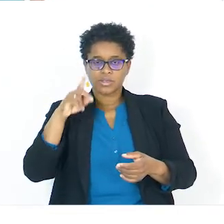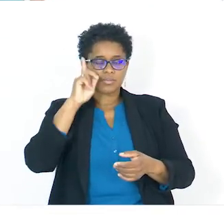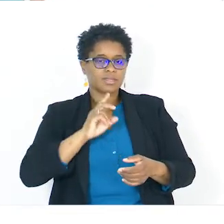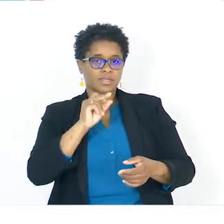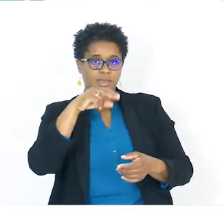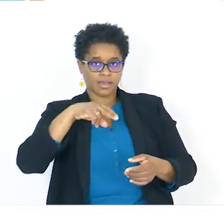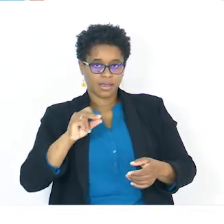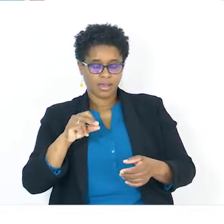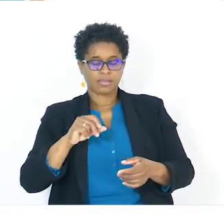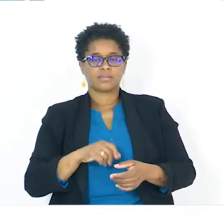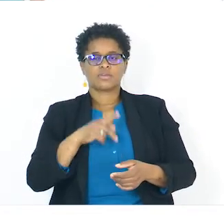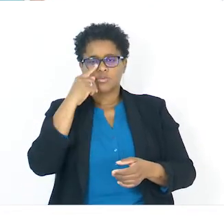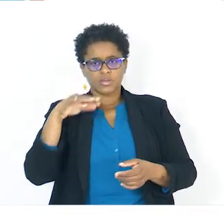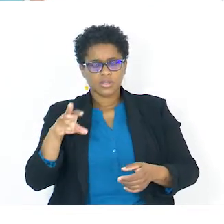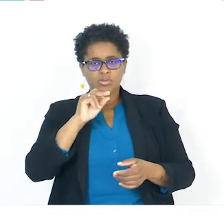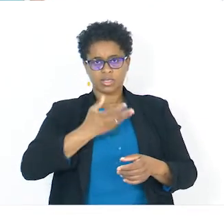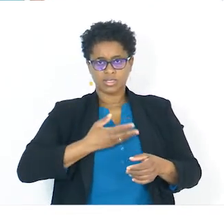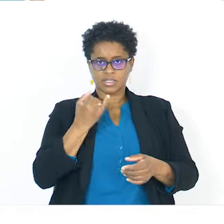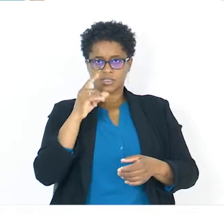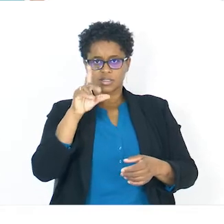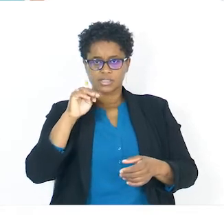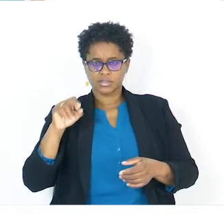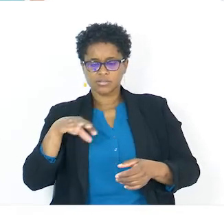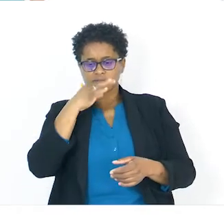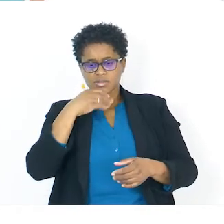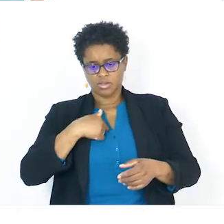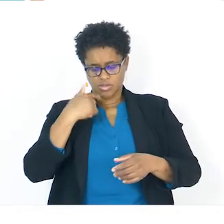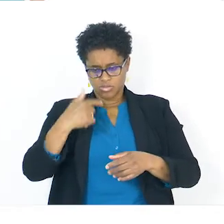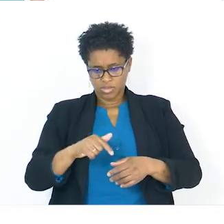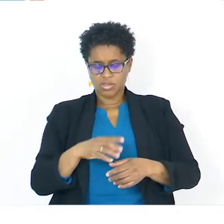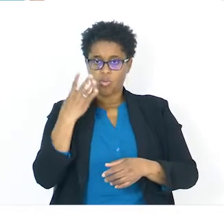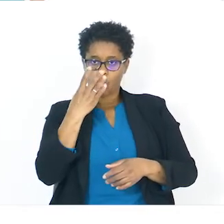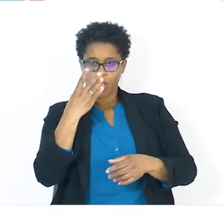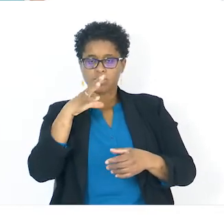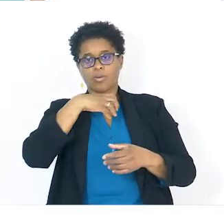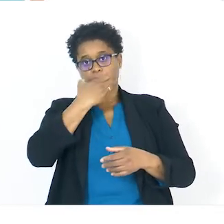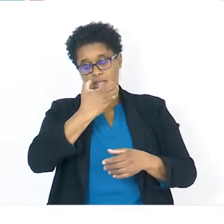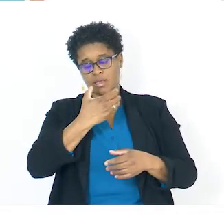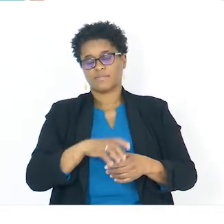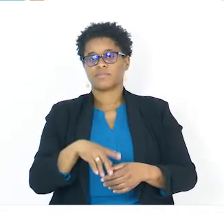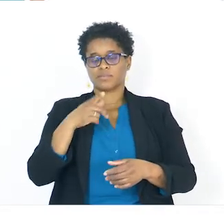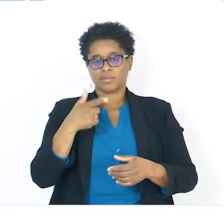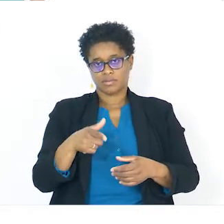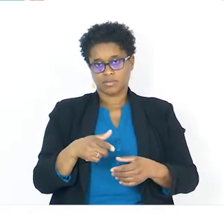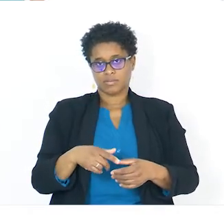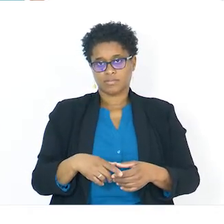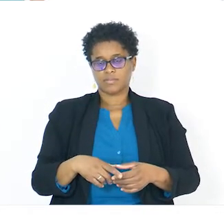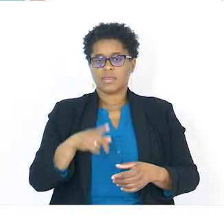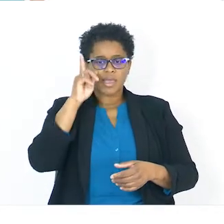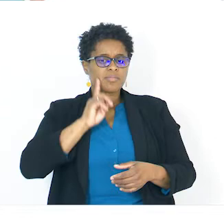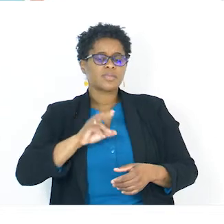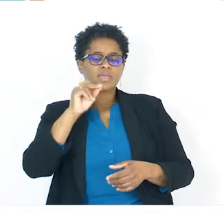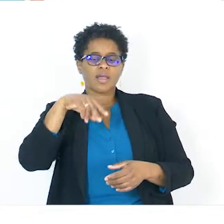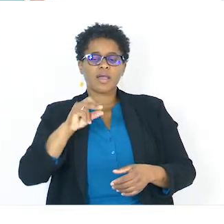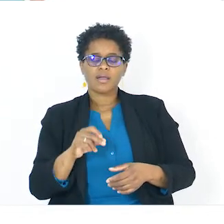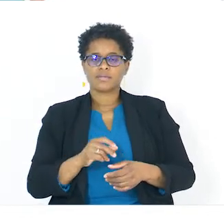menino Adilson disse o seguinte: eu tenho 4 maçãs. Ele tem apenas 4 maçãs. E